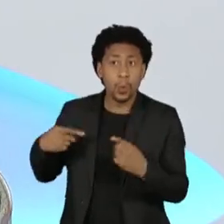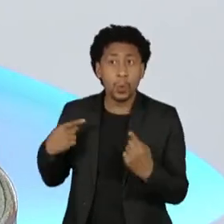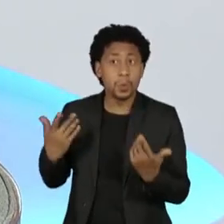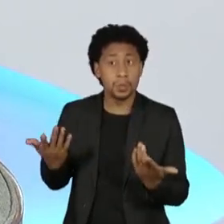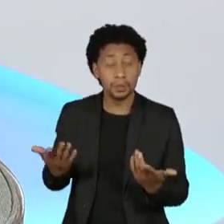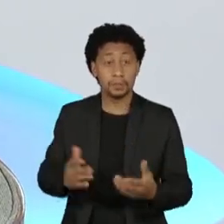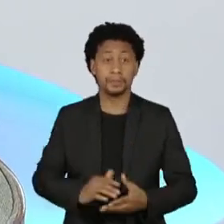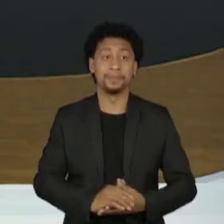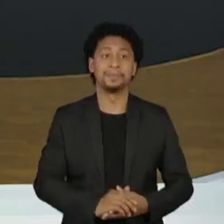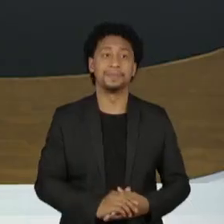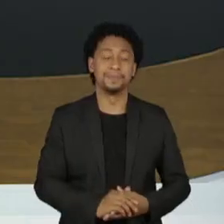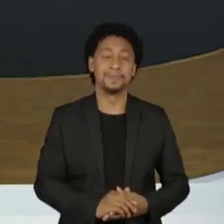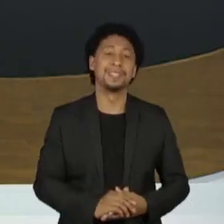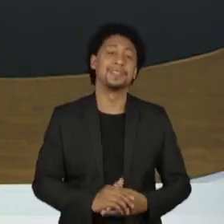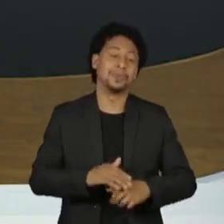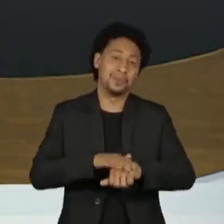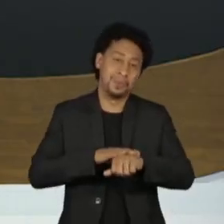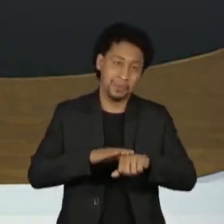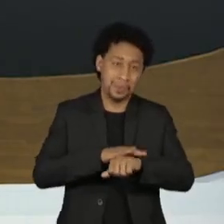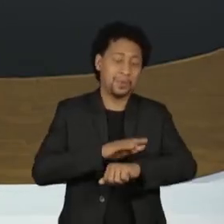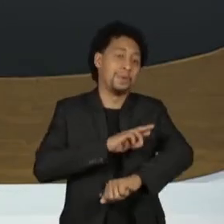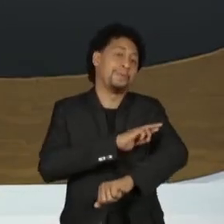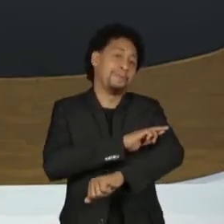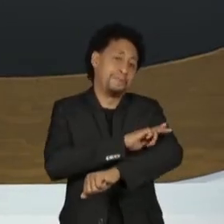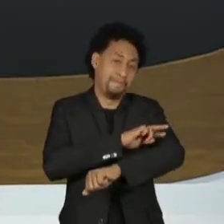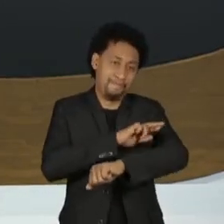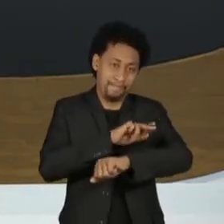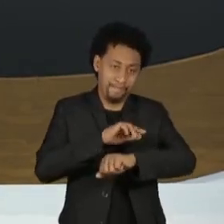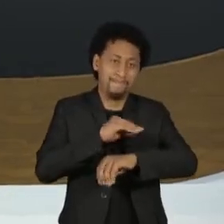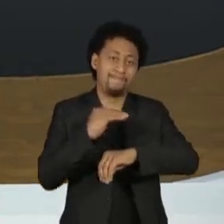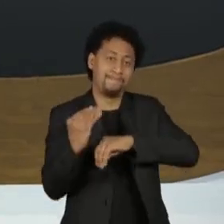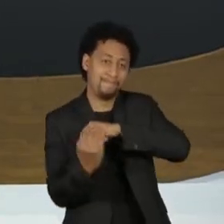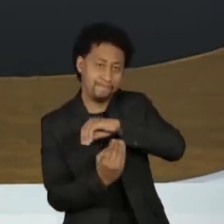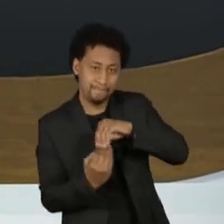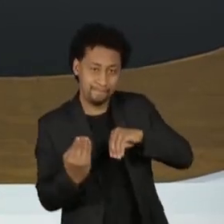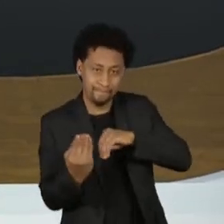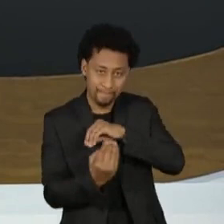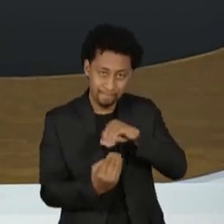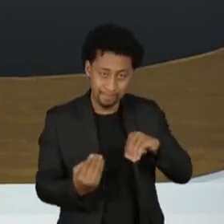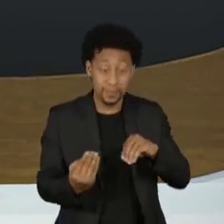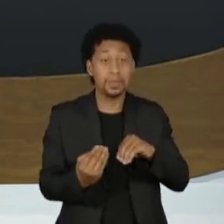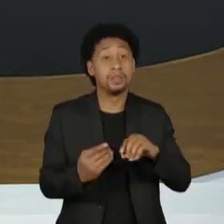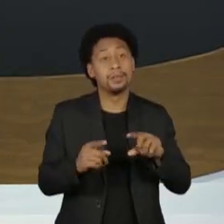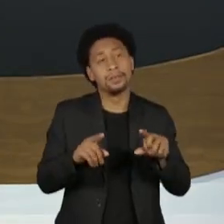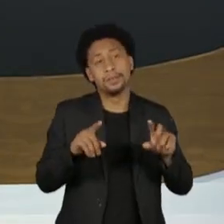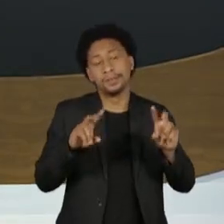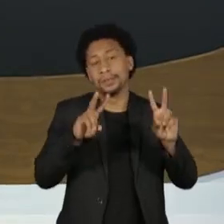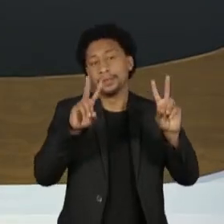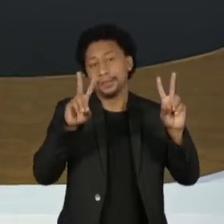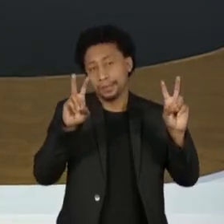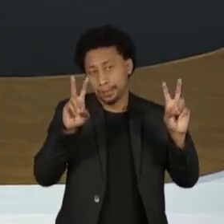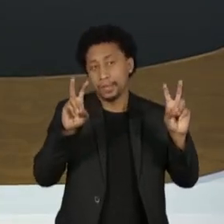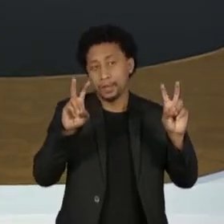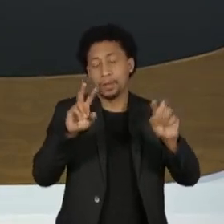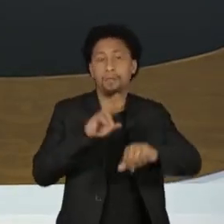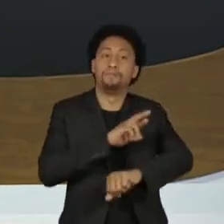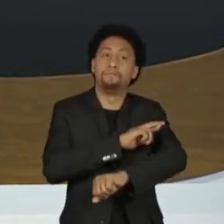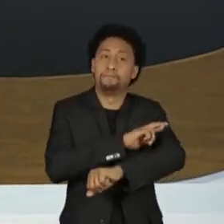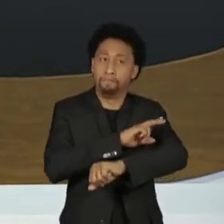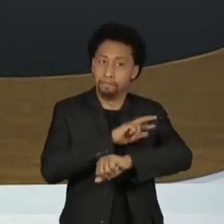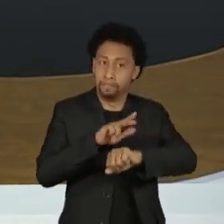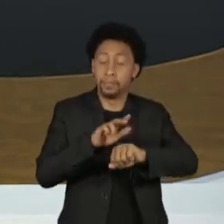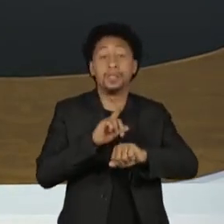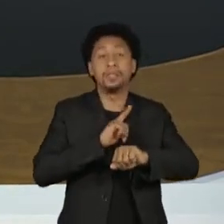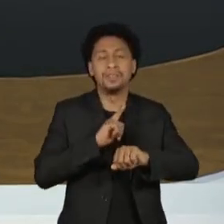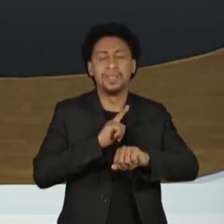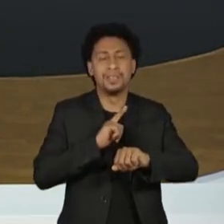Seu Jorge a gente falou já de interracialidade e ainda dentro dessas questões aí é de raça tem uma